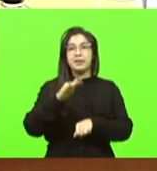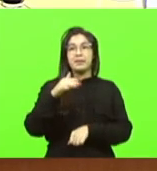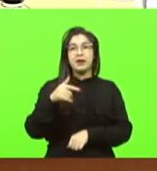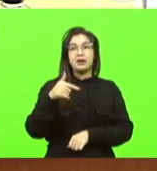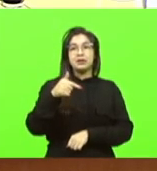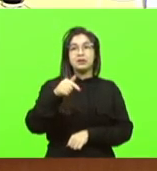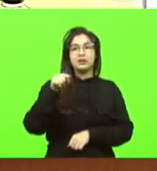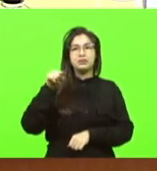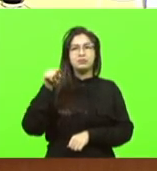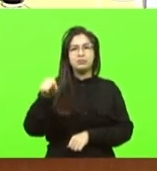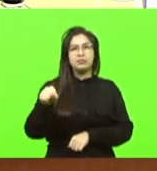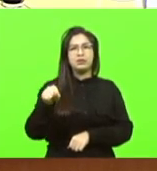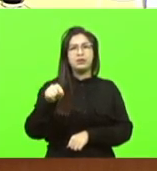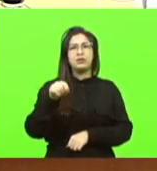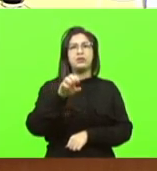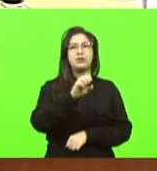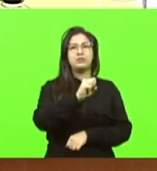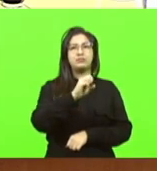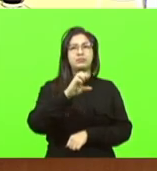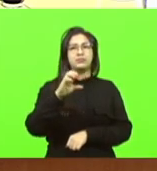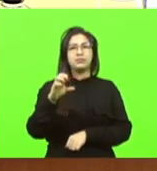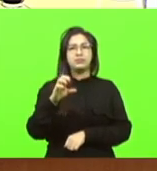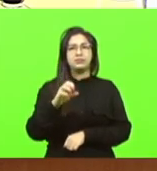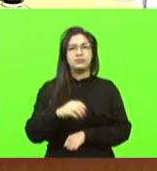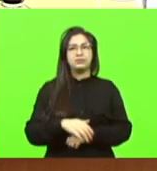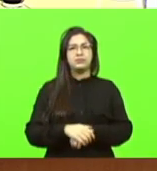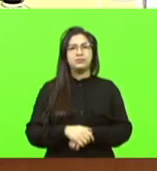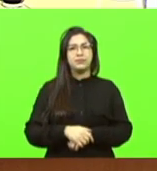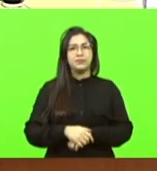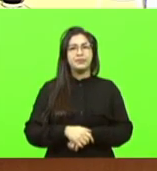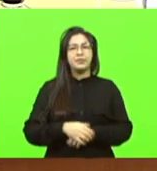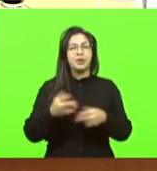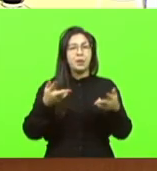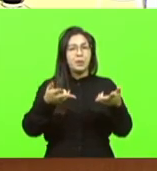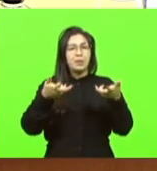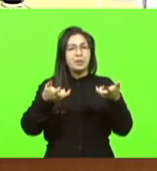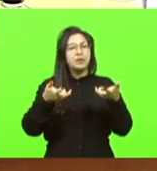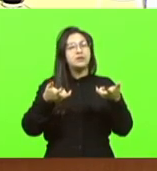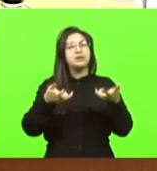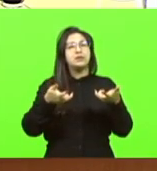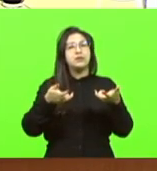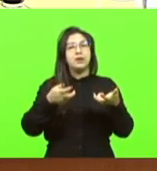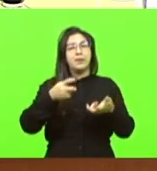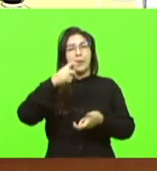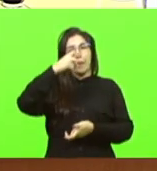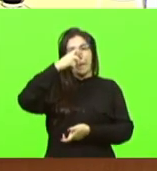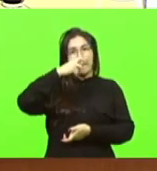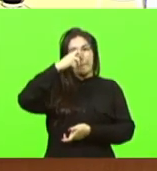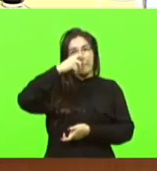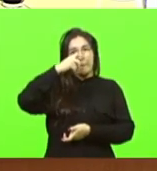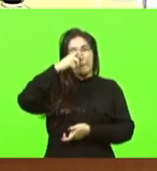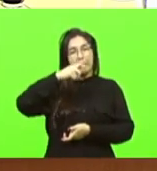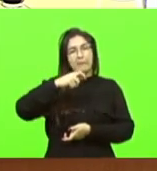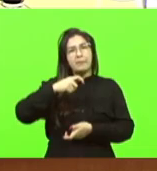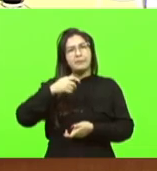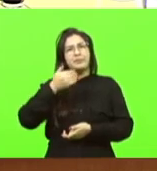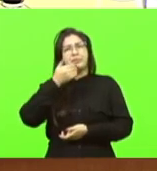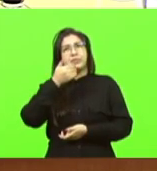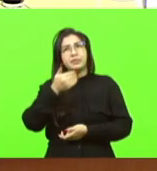de Catarinense eu vejo o deputado Maurício e pedir